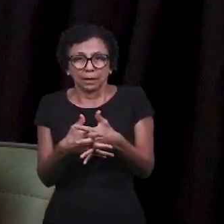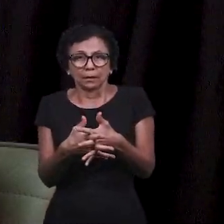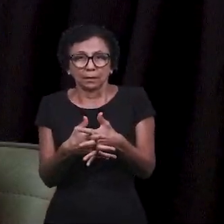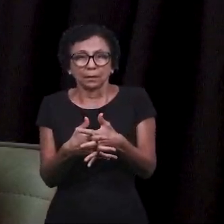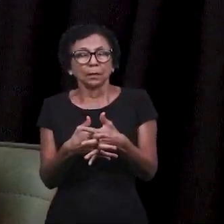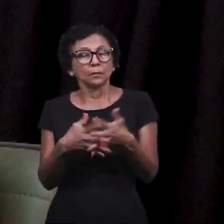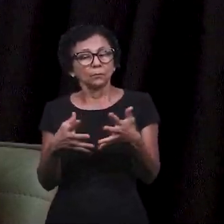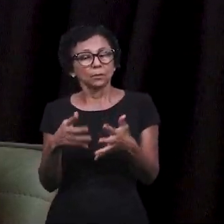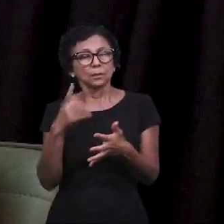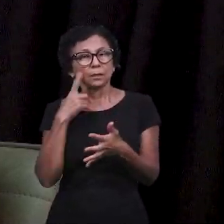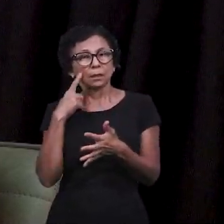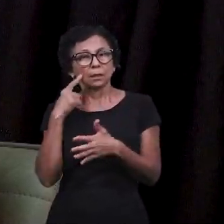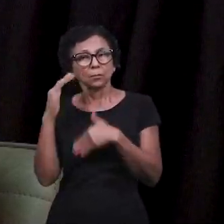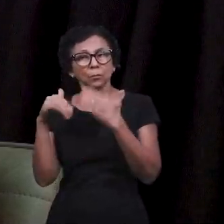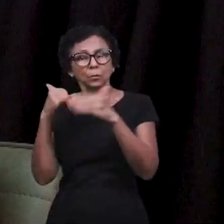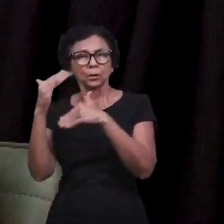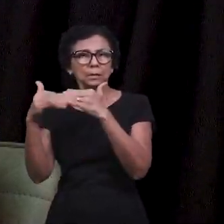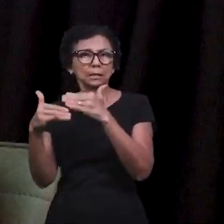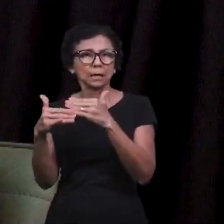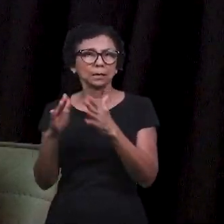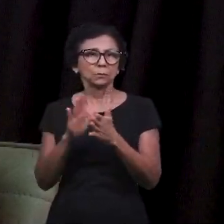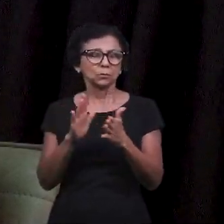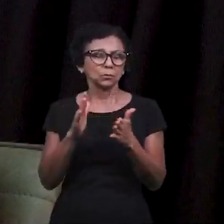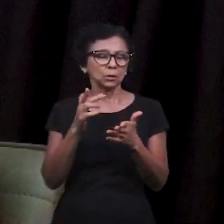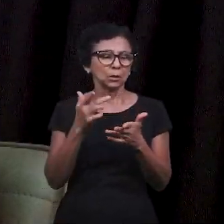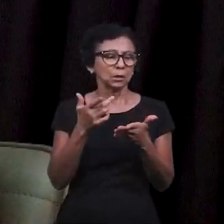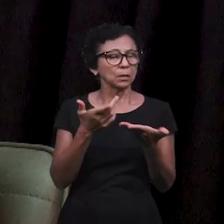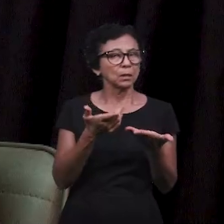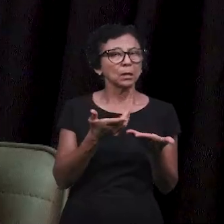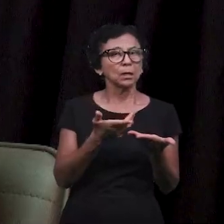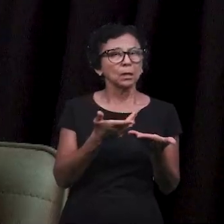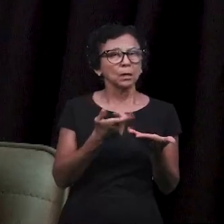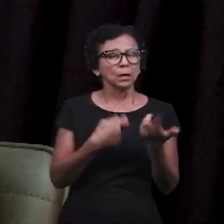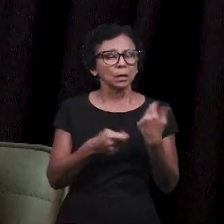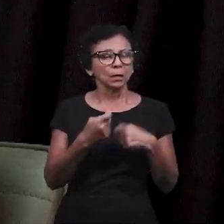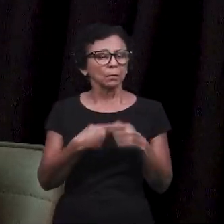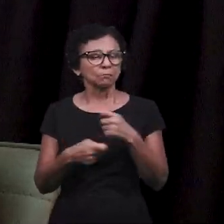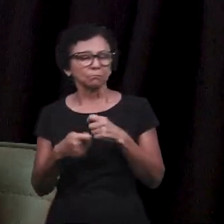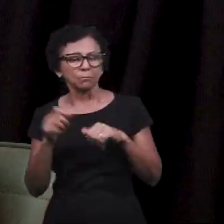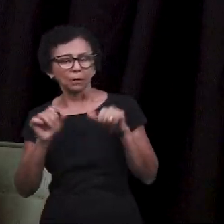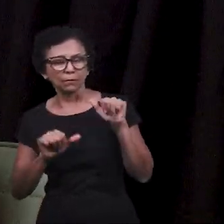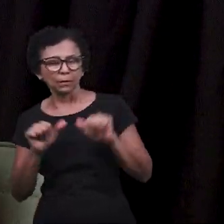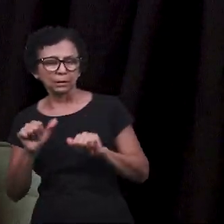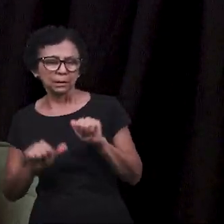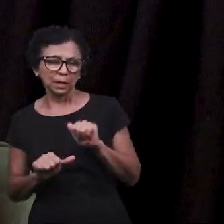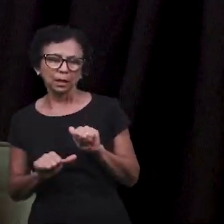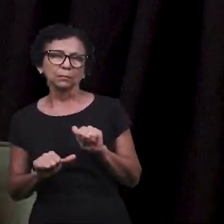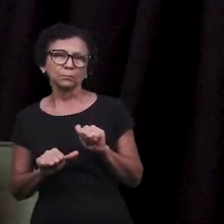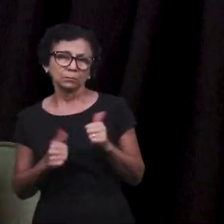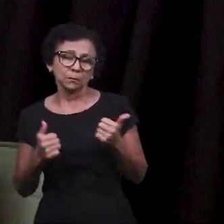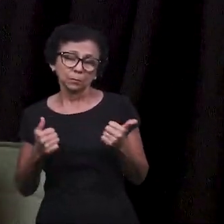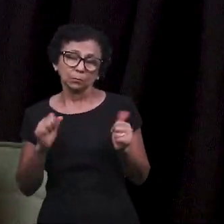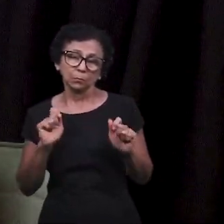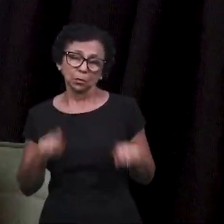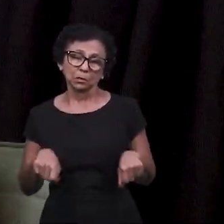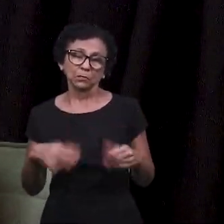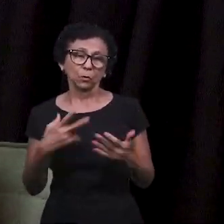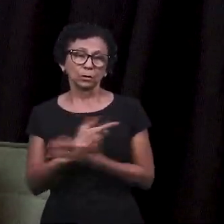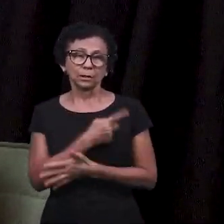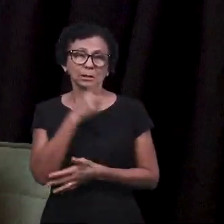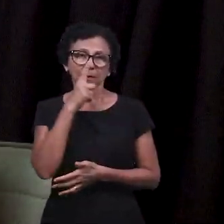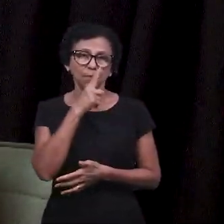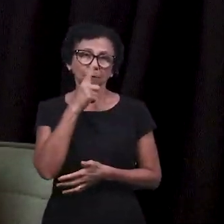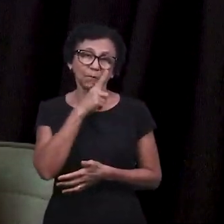condutas ilícitas. De alguma forma, a gente sabe que as ilegalidades podem ocorrer, então a gente precisa de mecanismos de controle, de